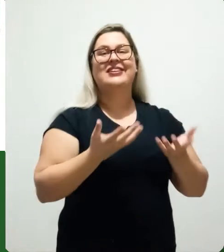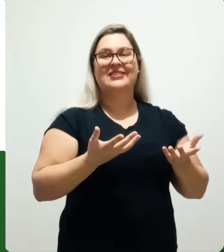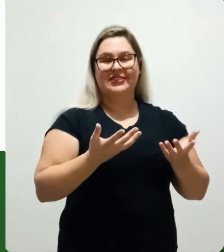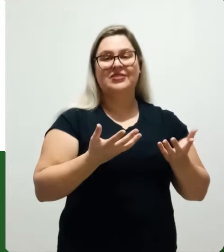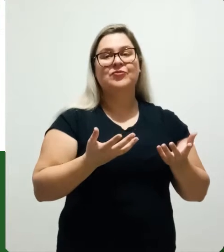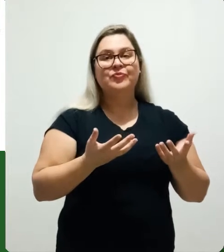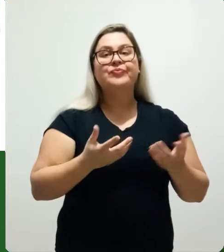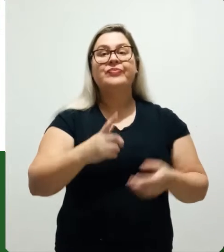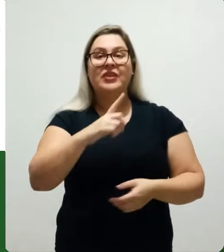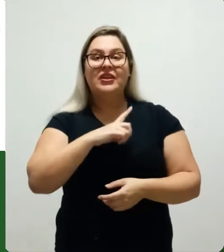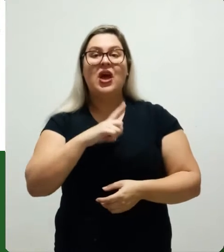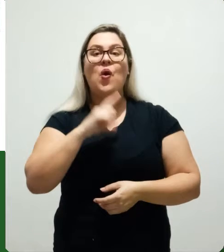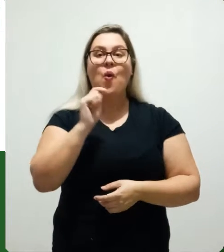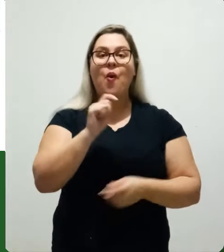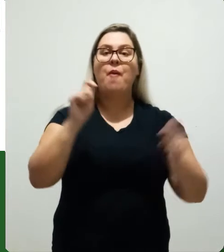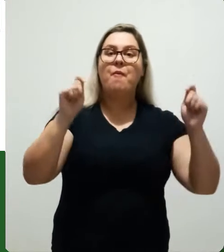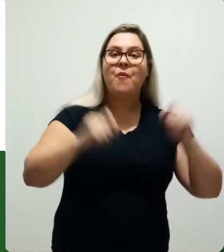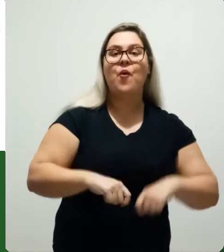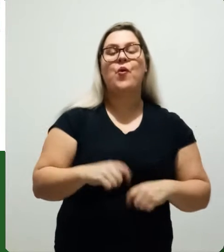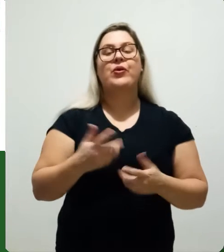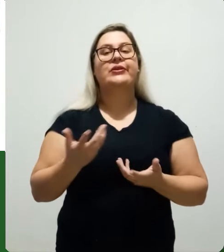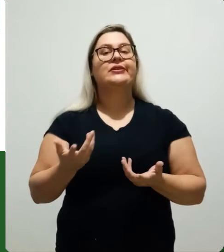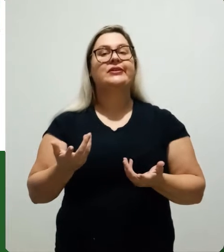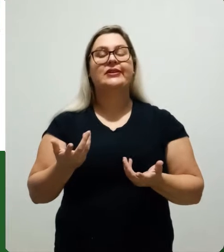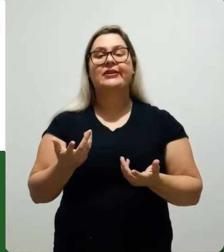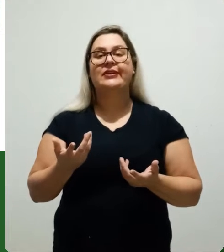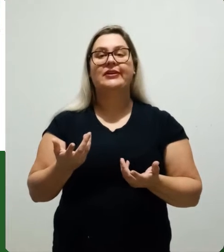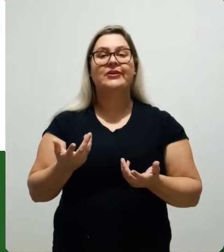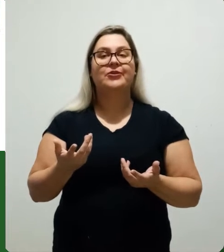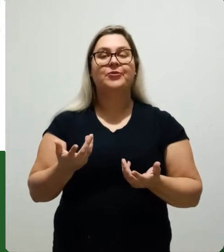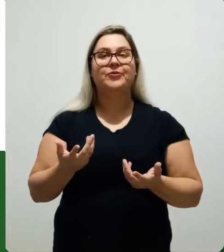vai ter uma possibilidade maior de